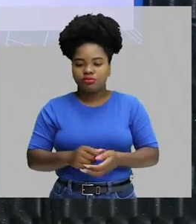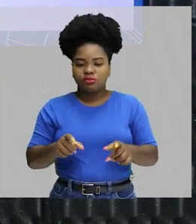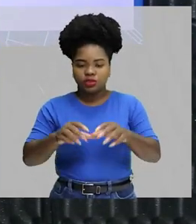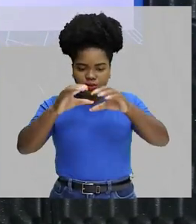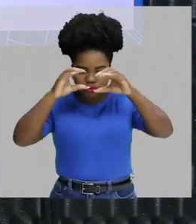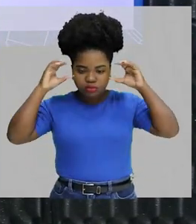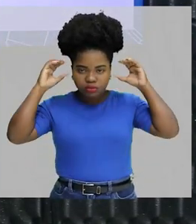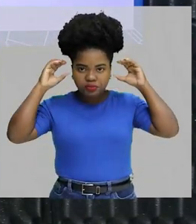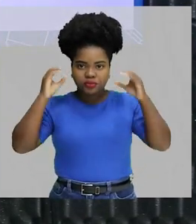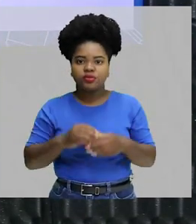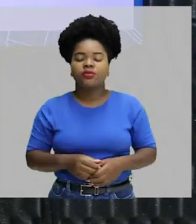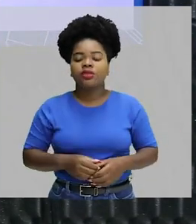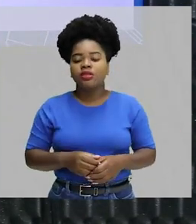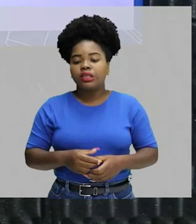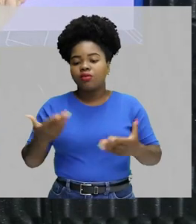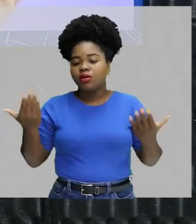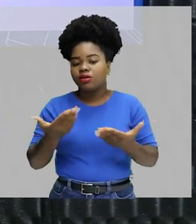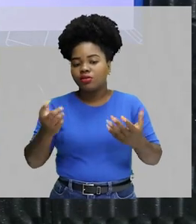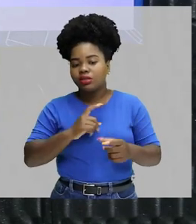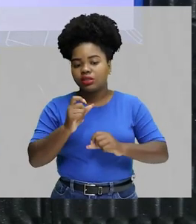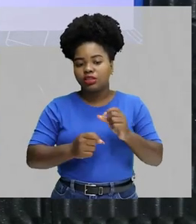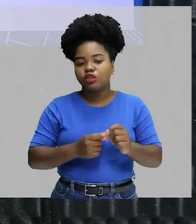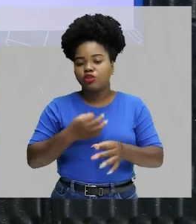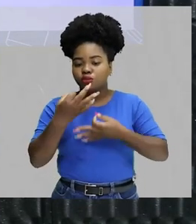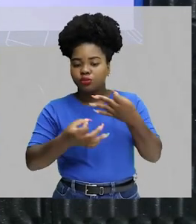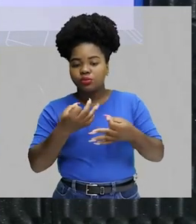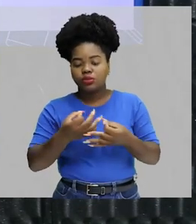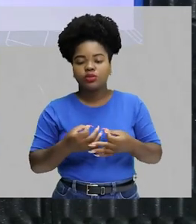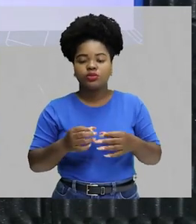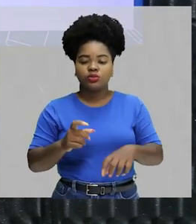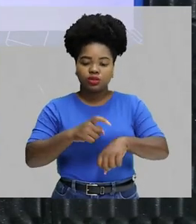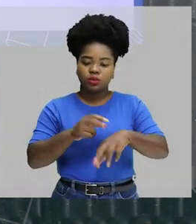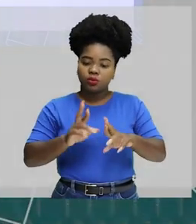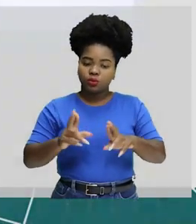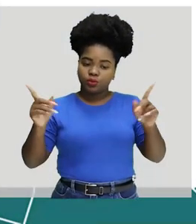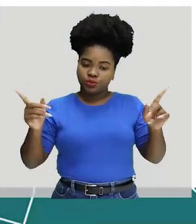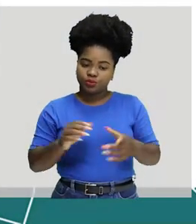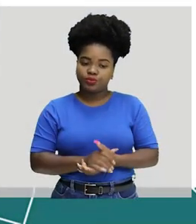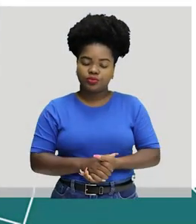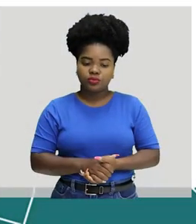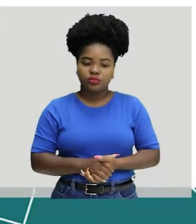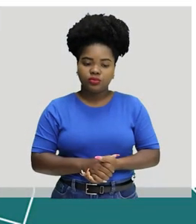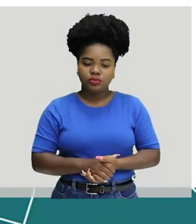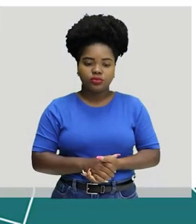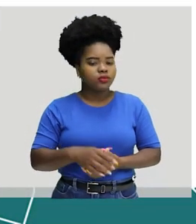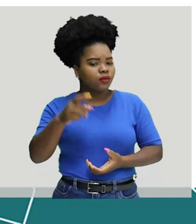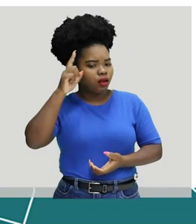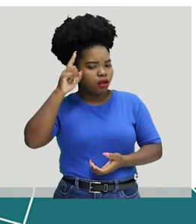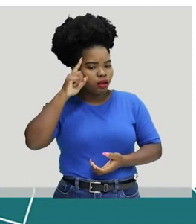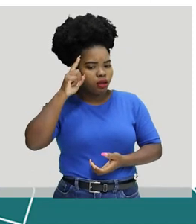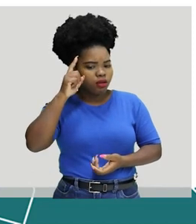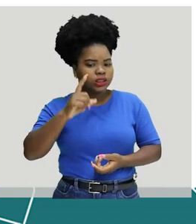opiniões com momentos com tempos diferentes nosso cotidiano nós